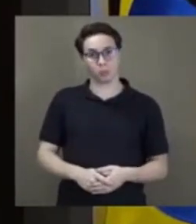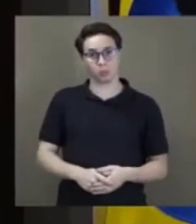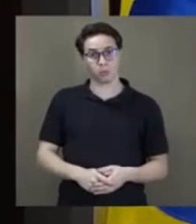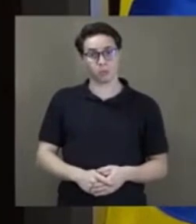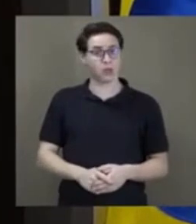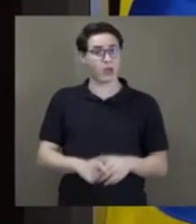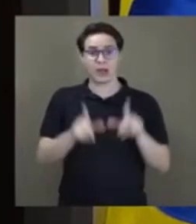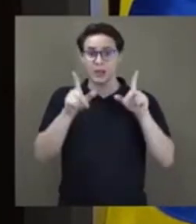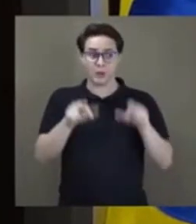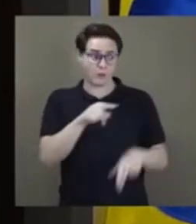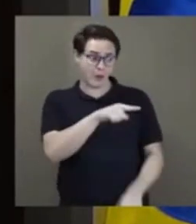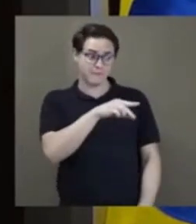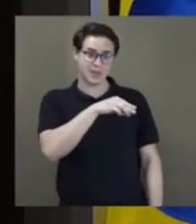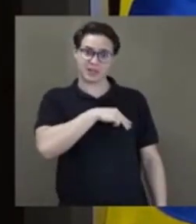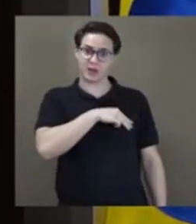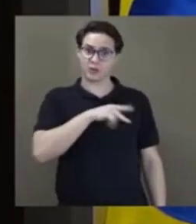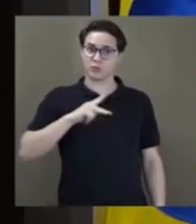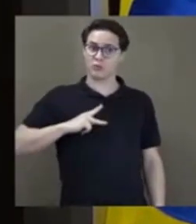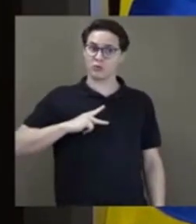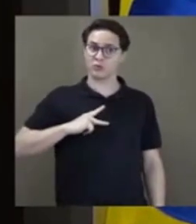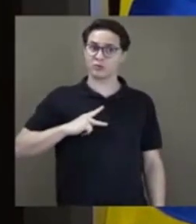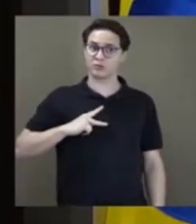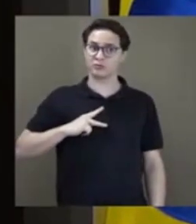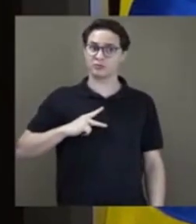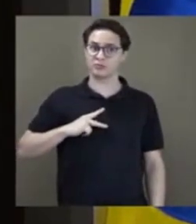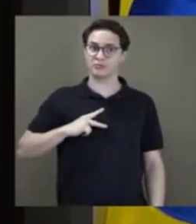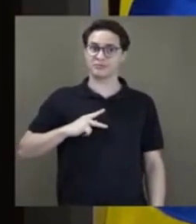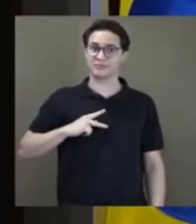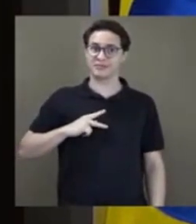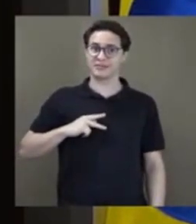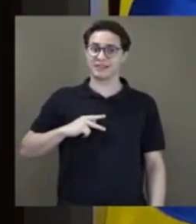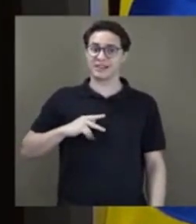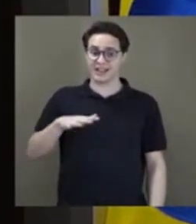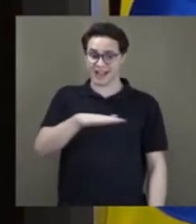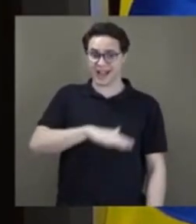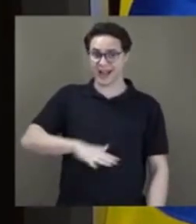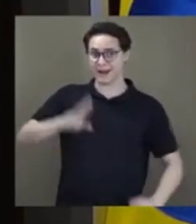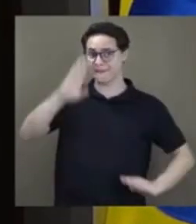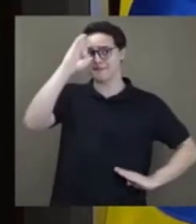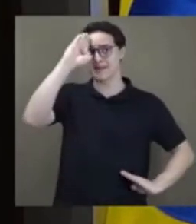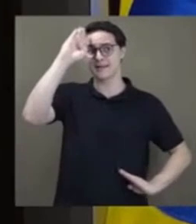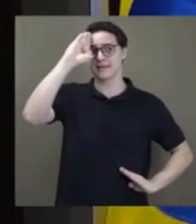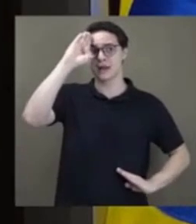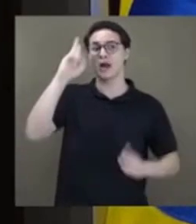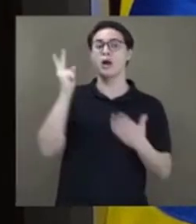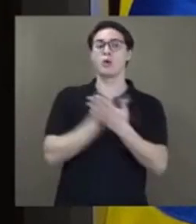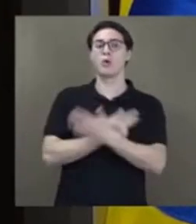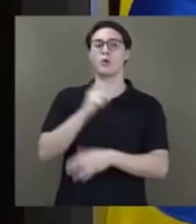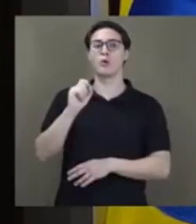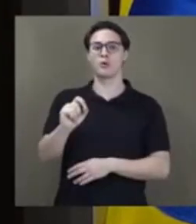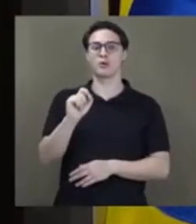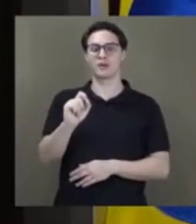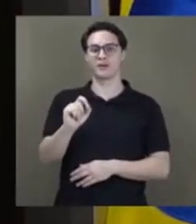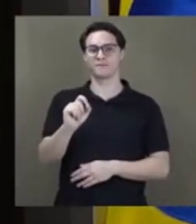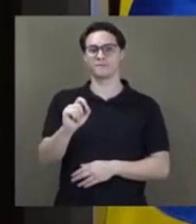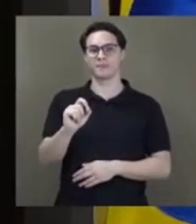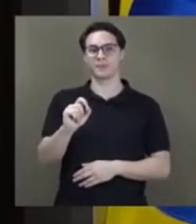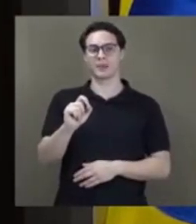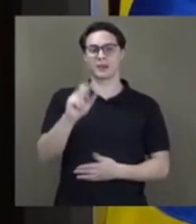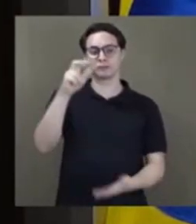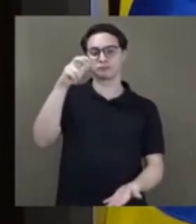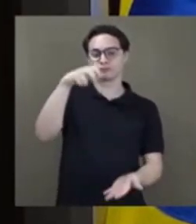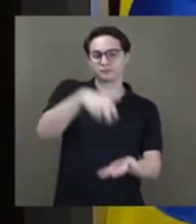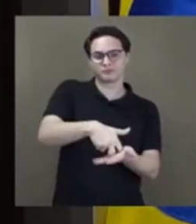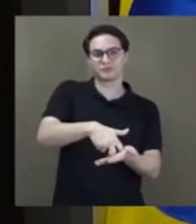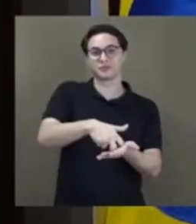em relação ao Ministério Público. E em relação aos militares, ocorre a aplicação indevida de um